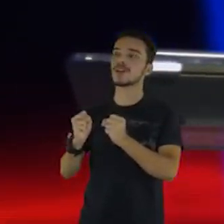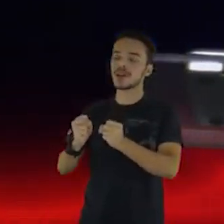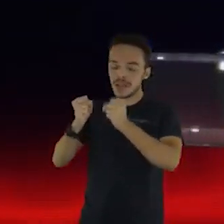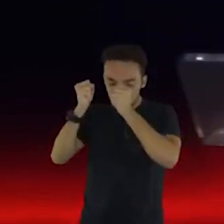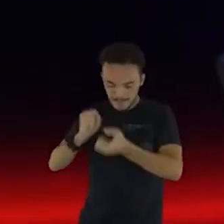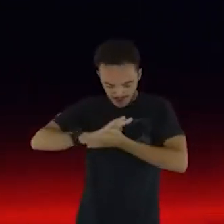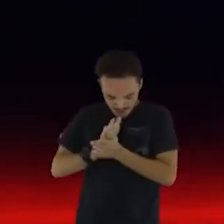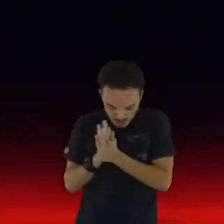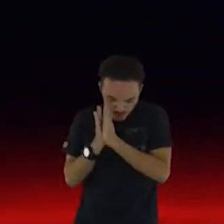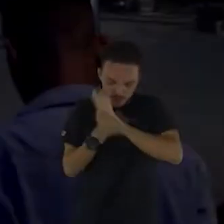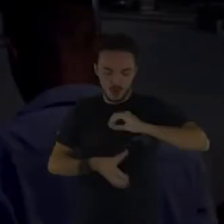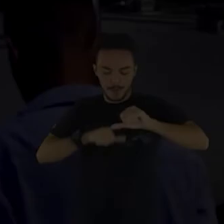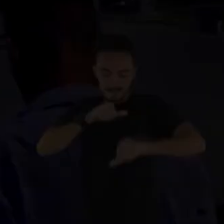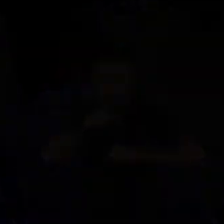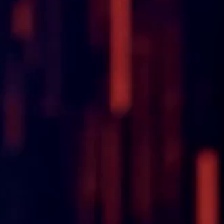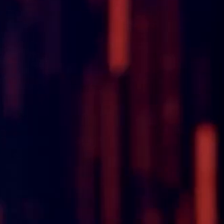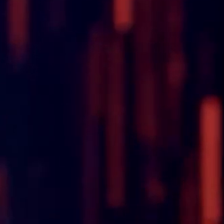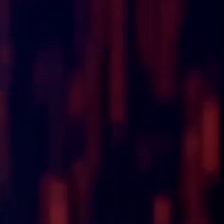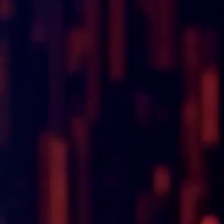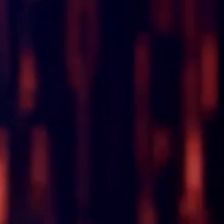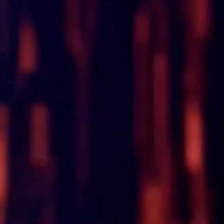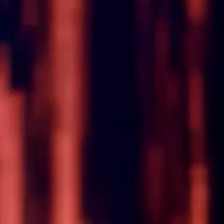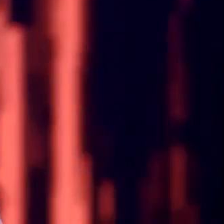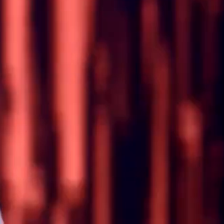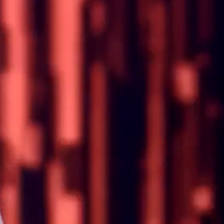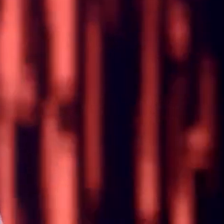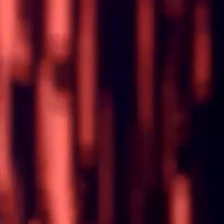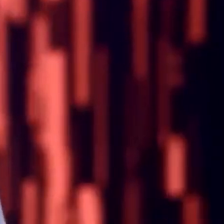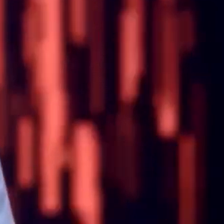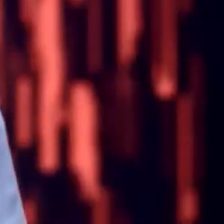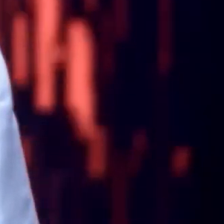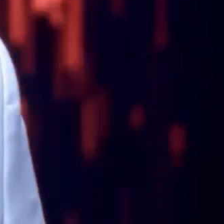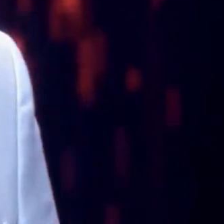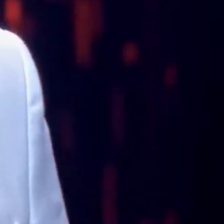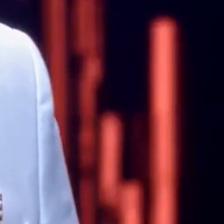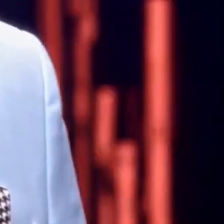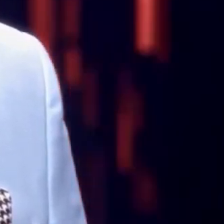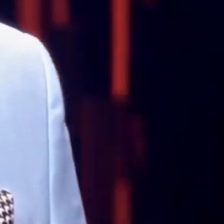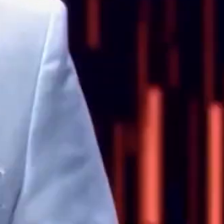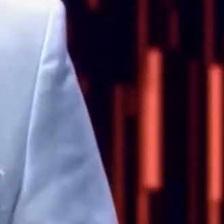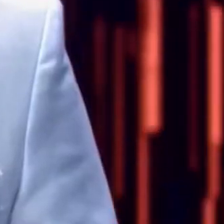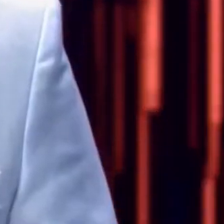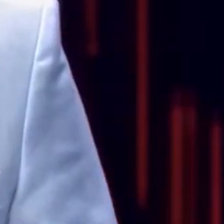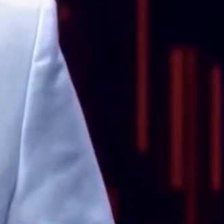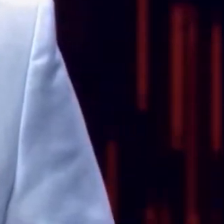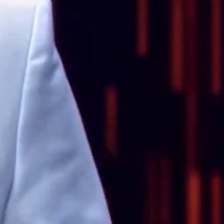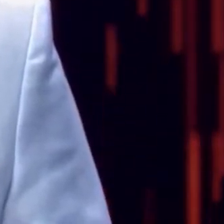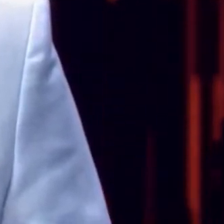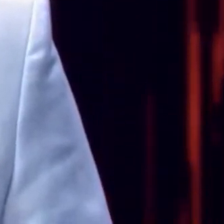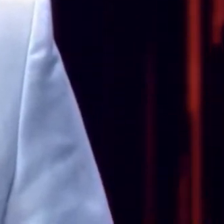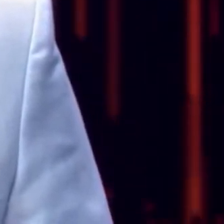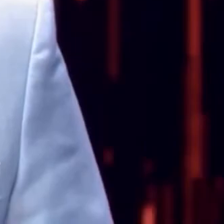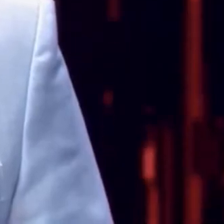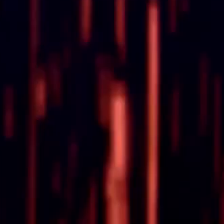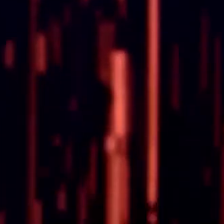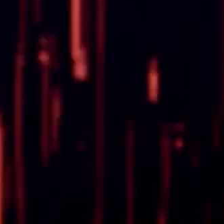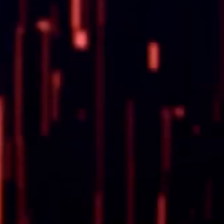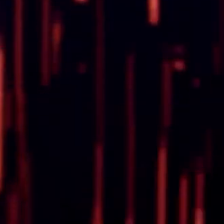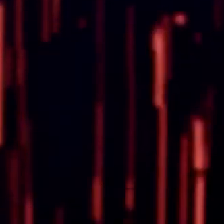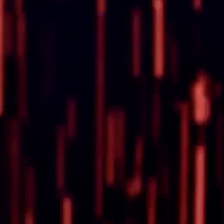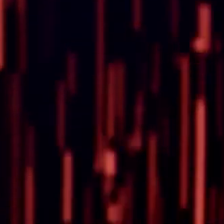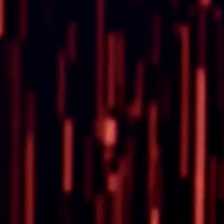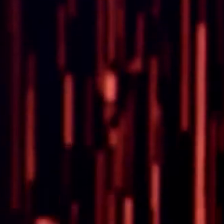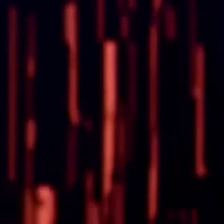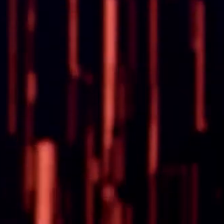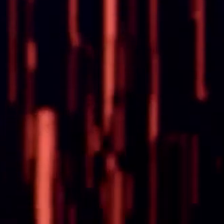desejo, em nome de Jesus. Espero que essa mensagem tenha falado ao seu coração. Tenho duas sugestões para você assistir.